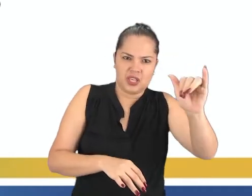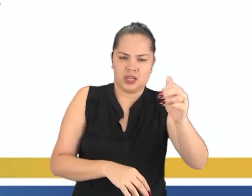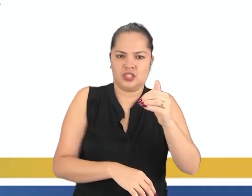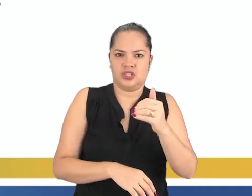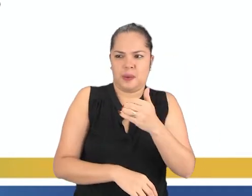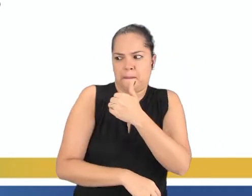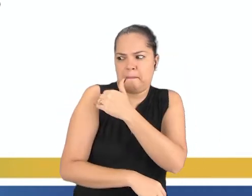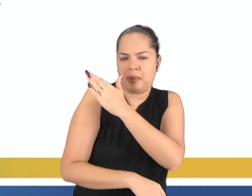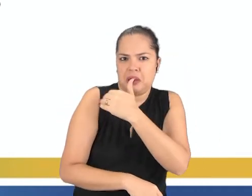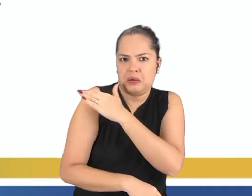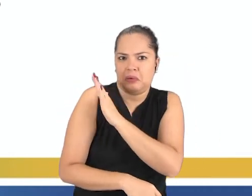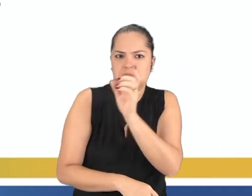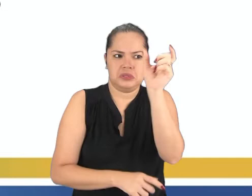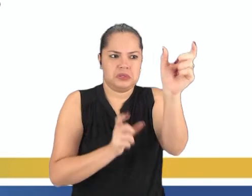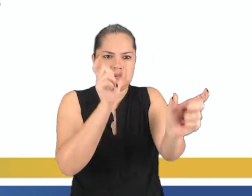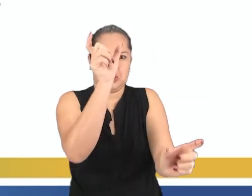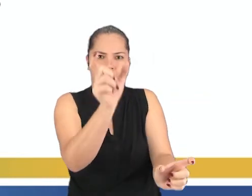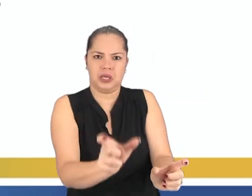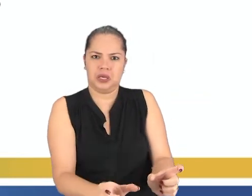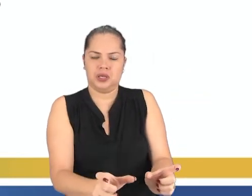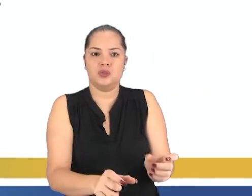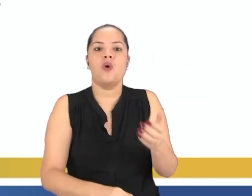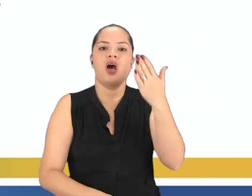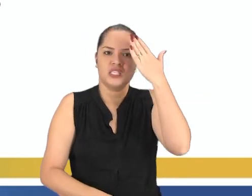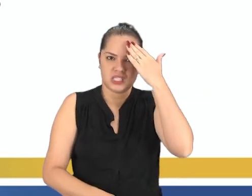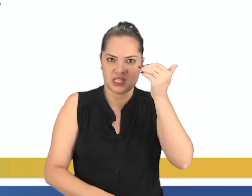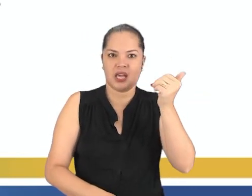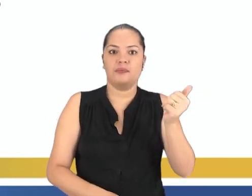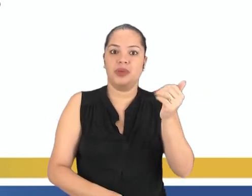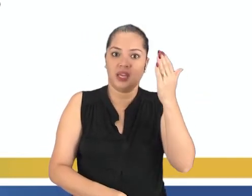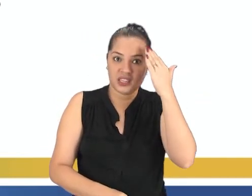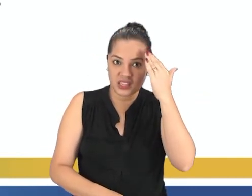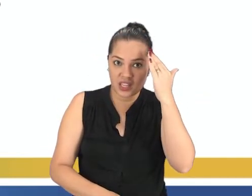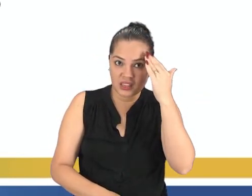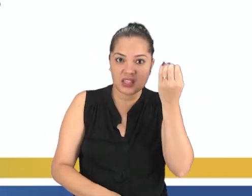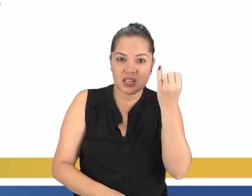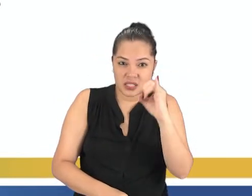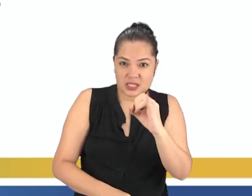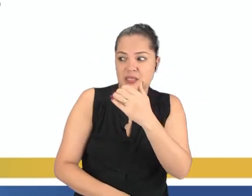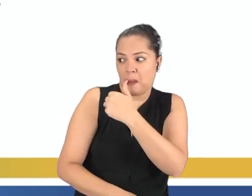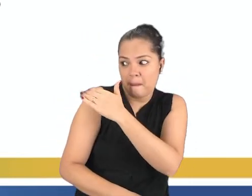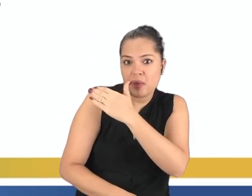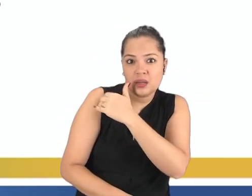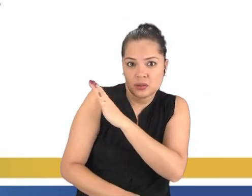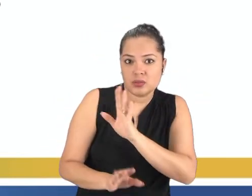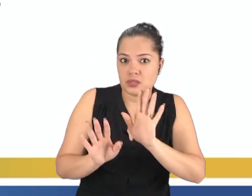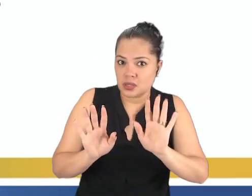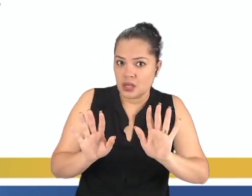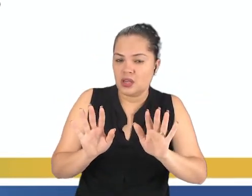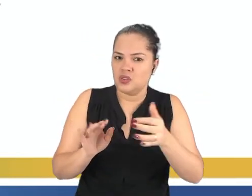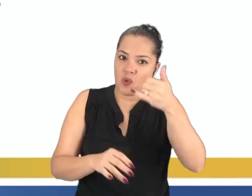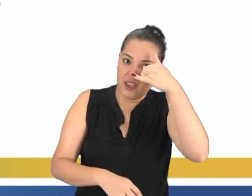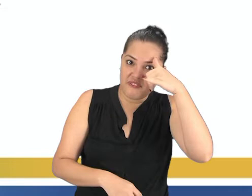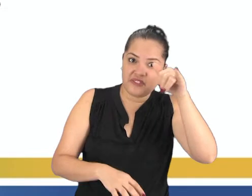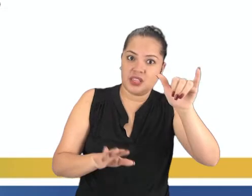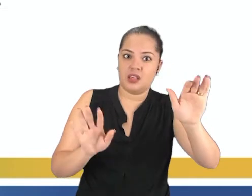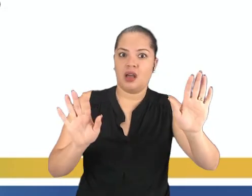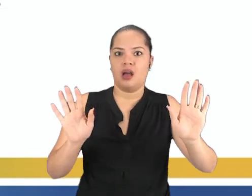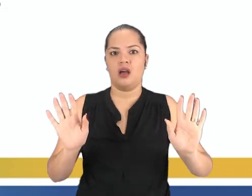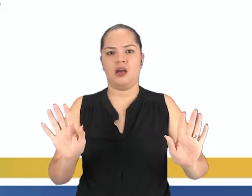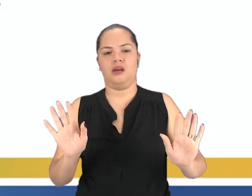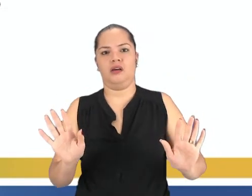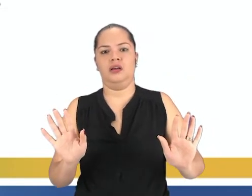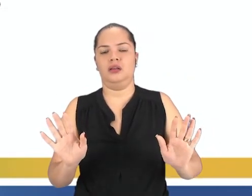preconceituosos. Saibam identificar quando esse comportamento ele for preconceituoso e evitá-lo. Ou, quer dizer, não evitá-lo,